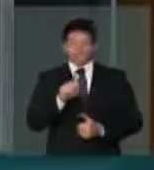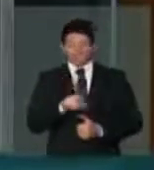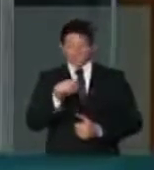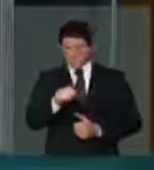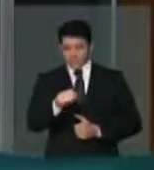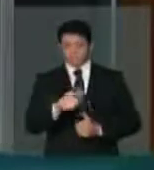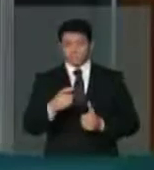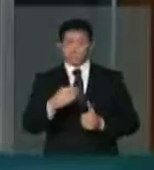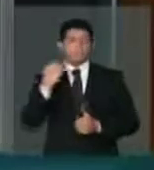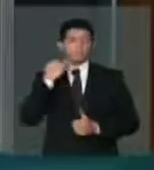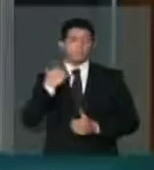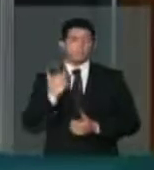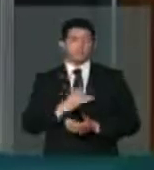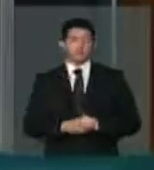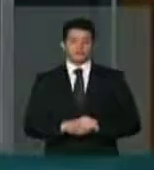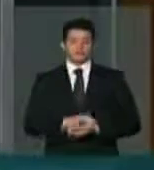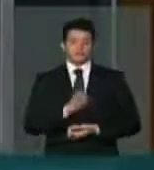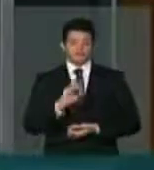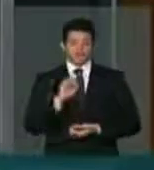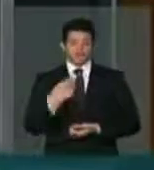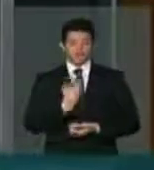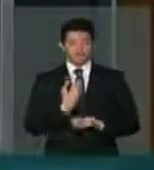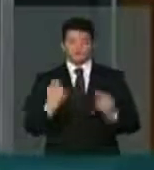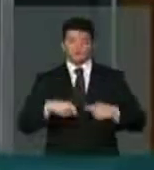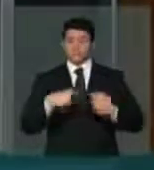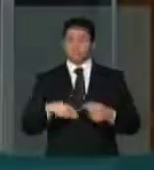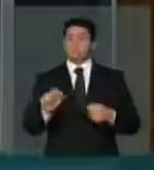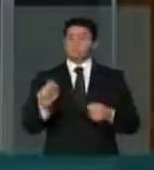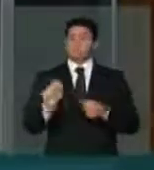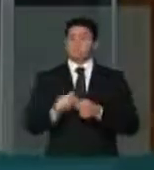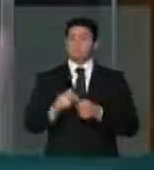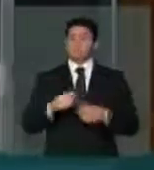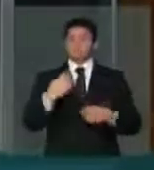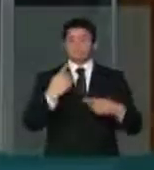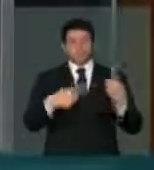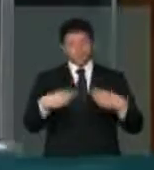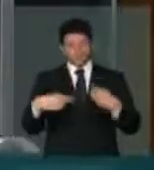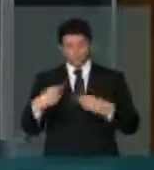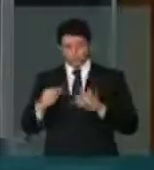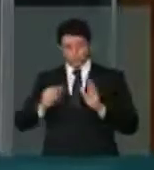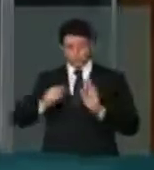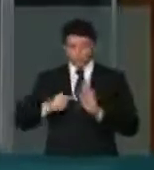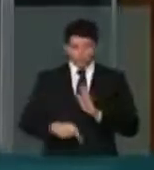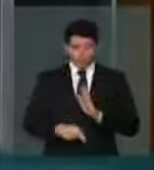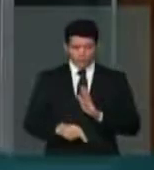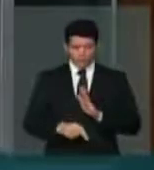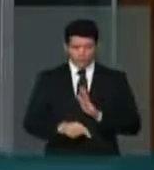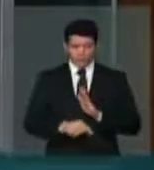amigos, se nós temos que fazer uma discussão profunda sobre